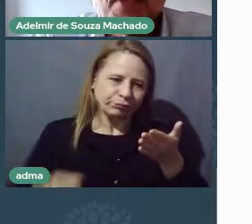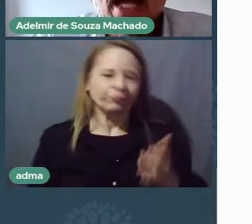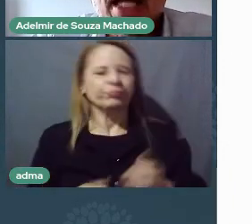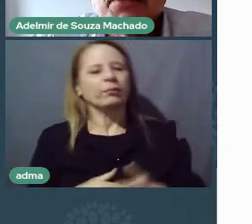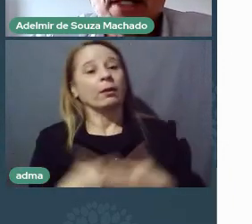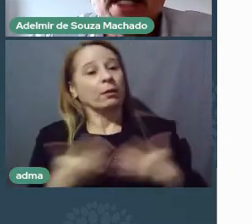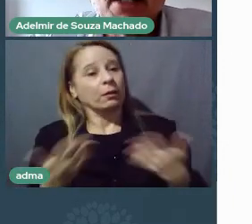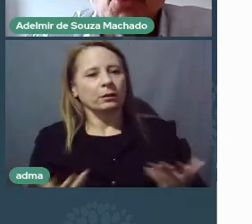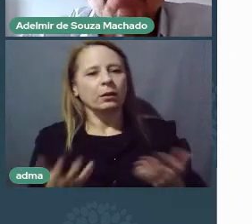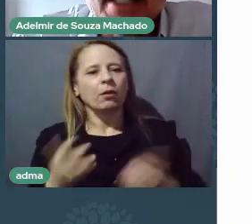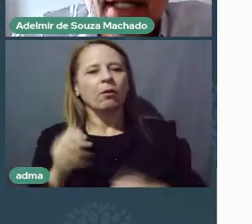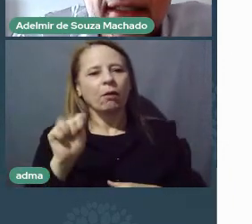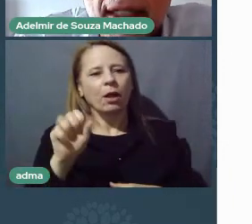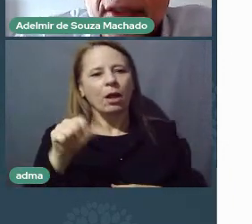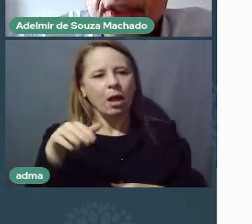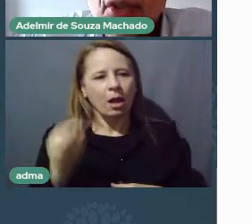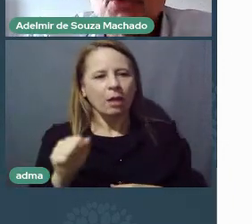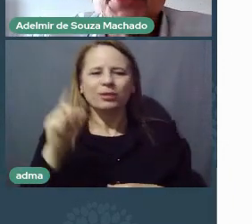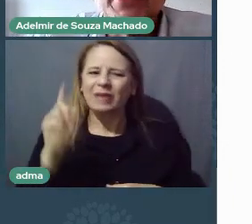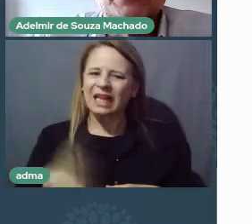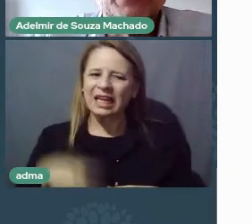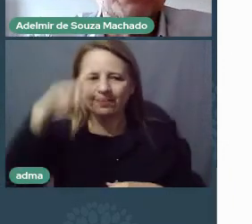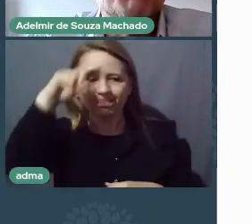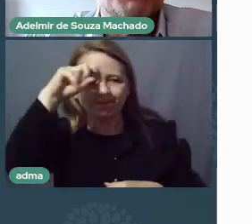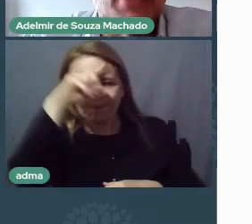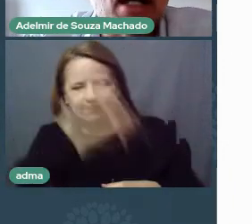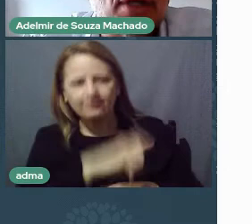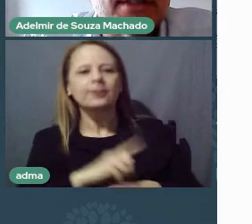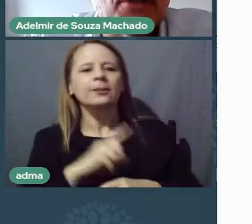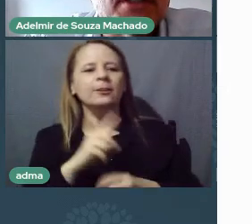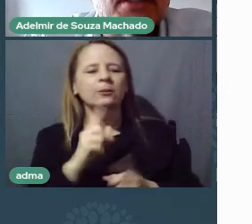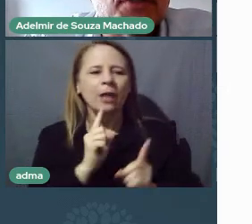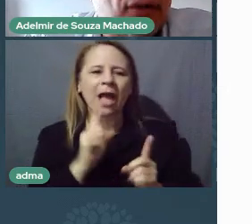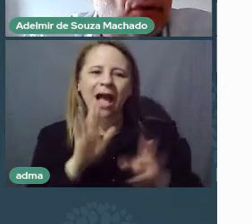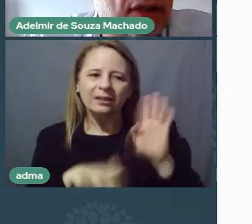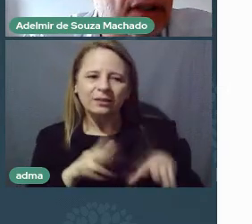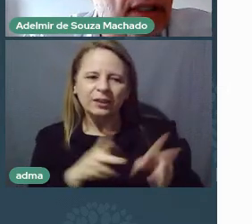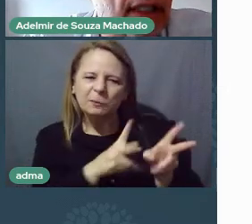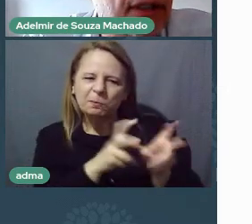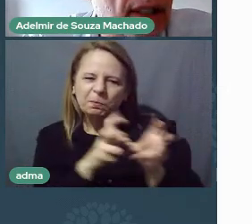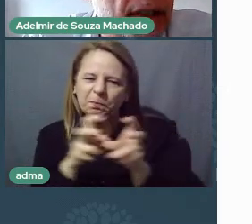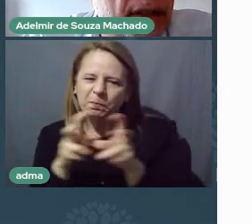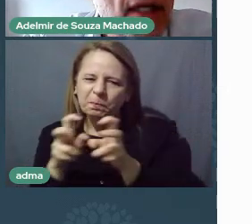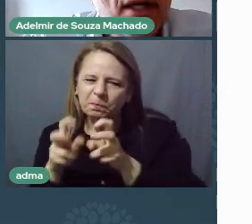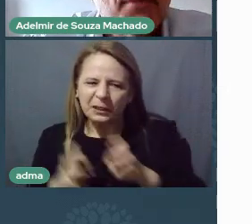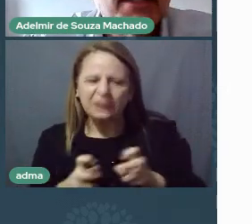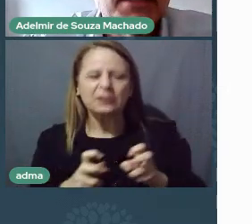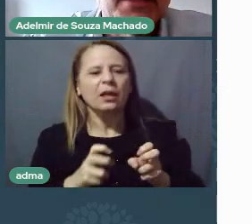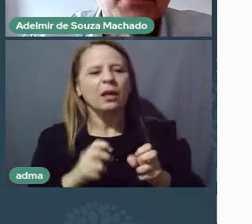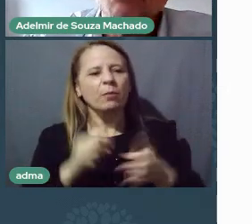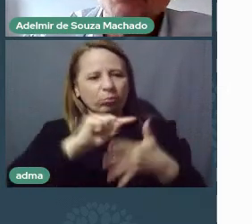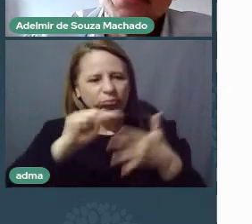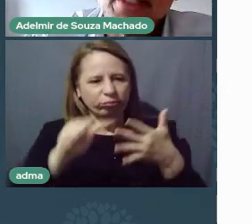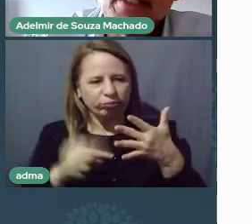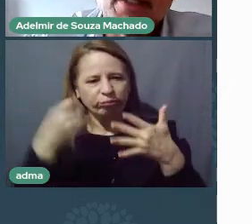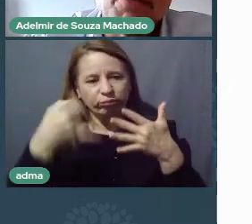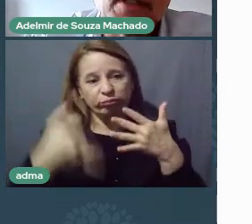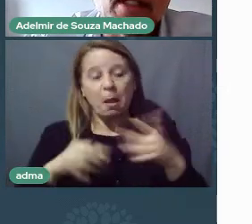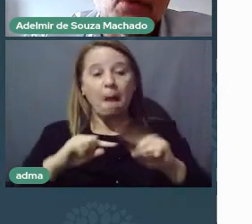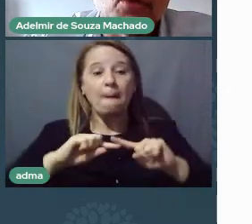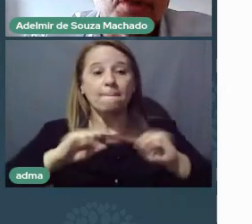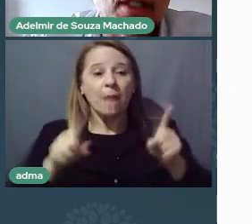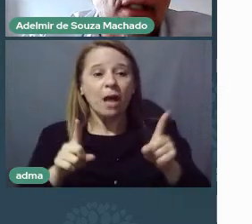Então, a asma é complexa, a gente consegue até identificar quais são esses fatores desencadeantes, mas a gente não